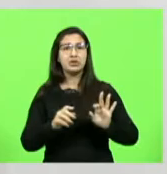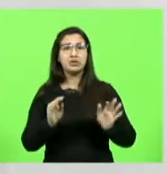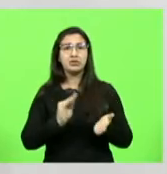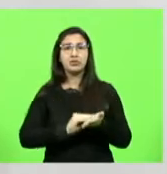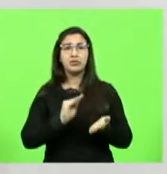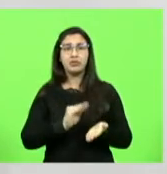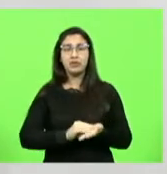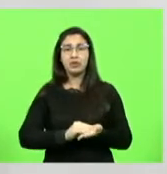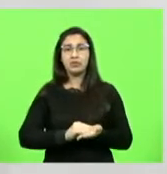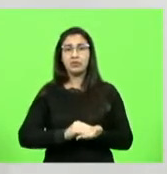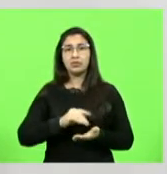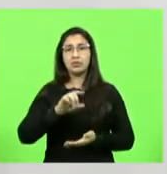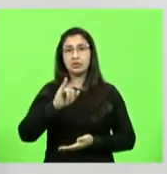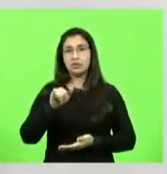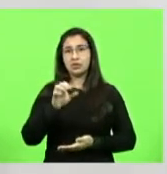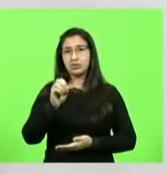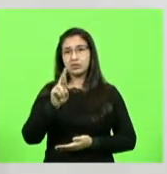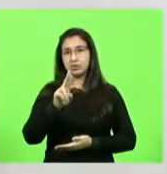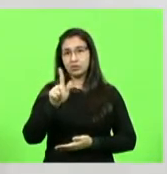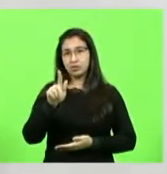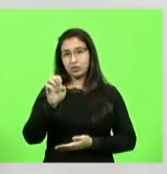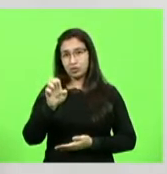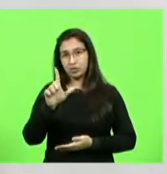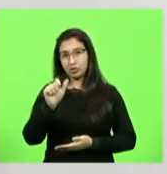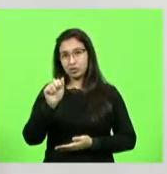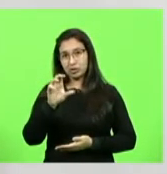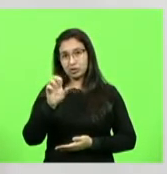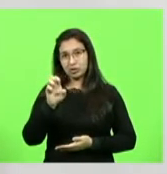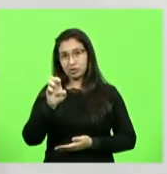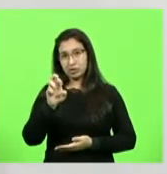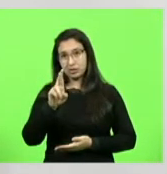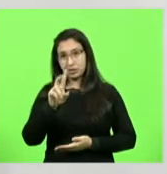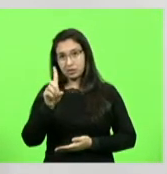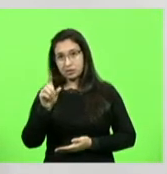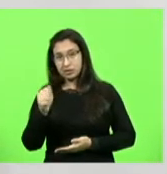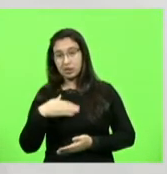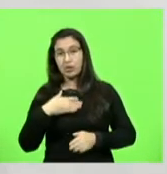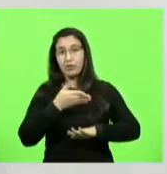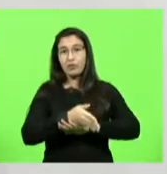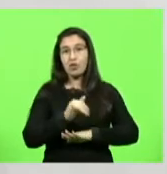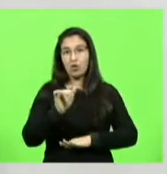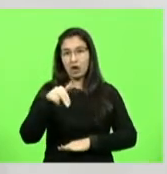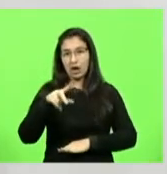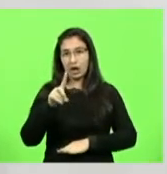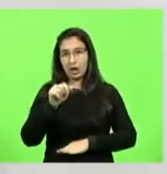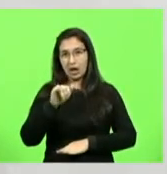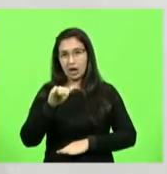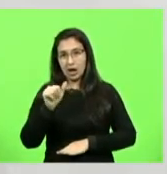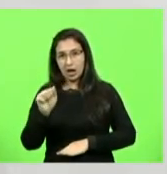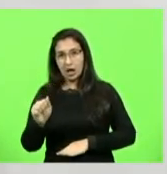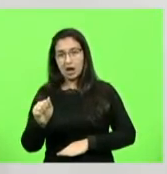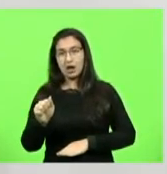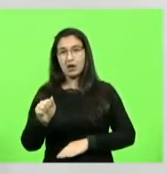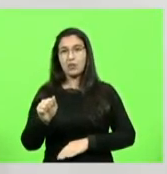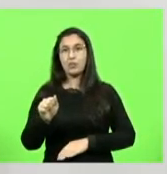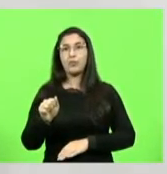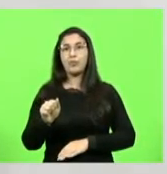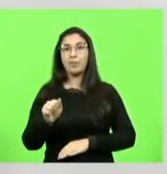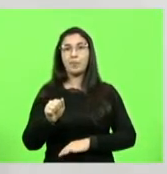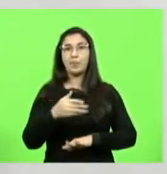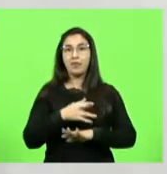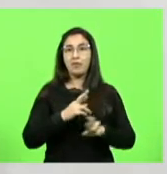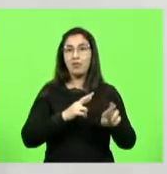a Jorge Lacerda. Eu, para ir à casa da minha avó em Indaial, pegava a Jorge Lacerda e a Rua Bahia.